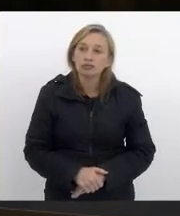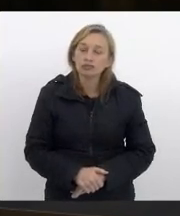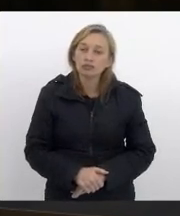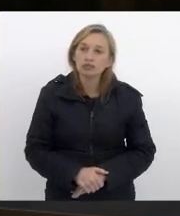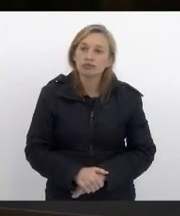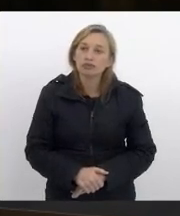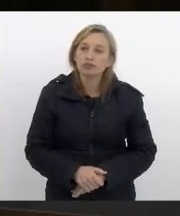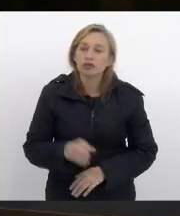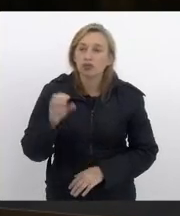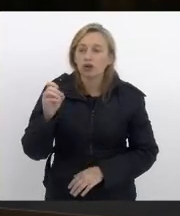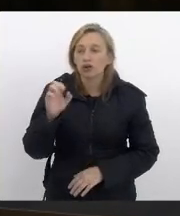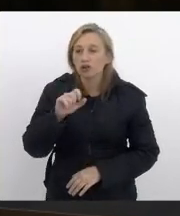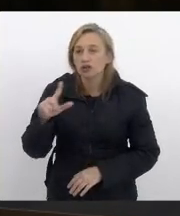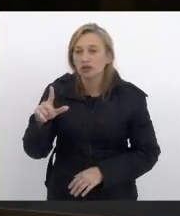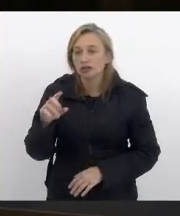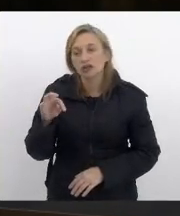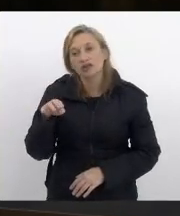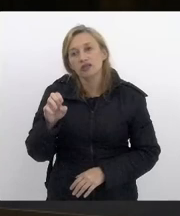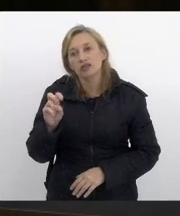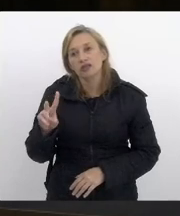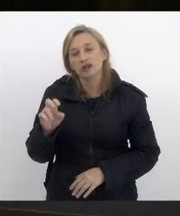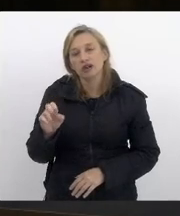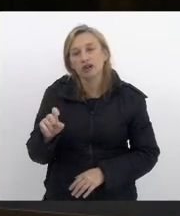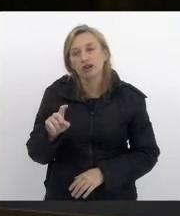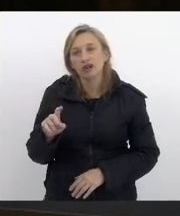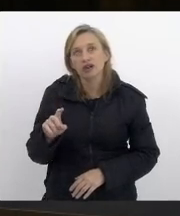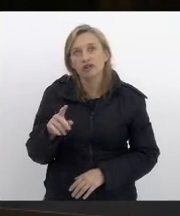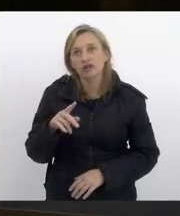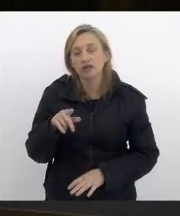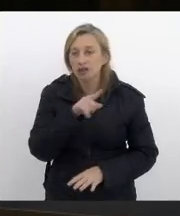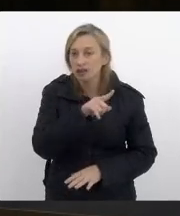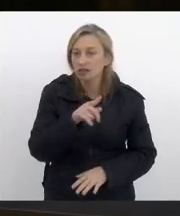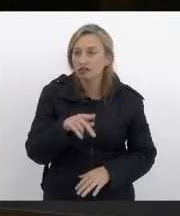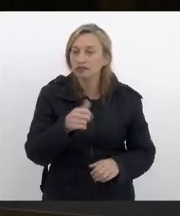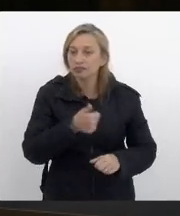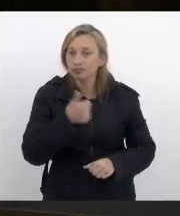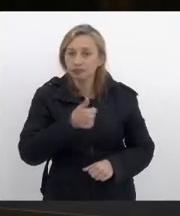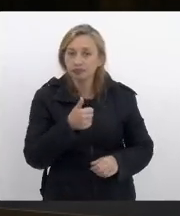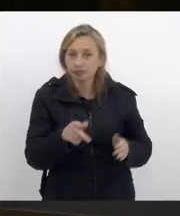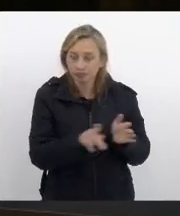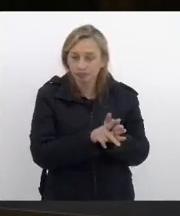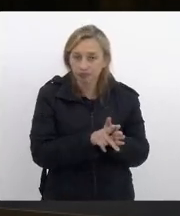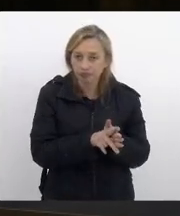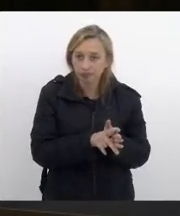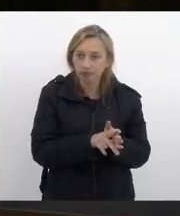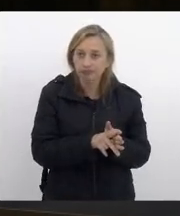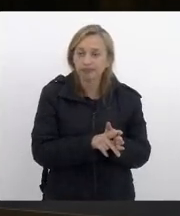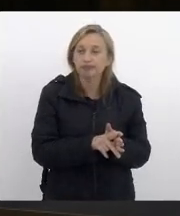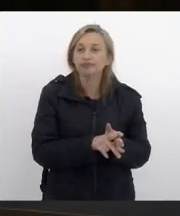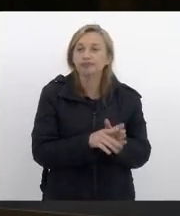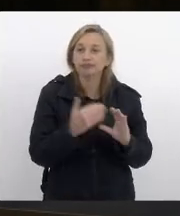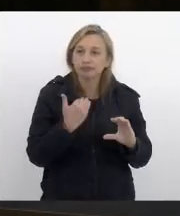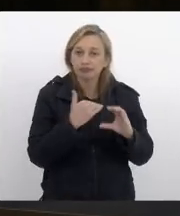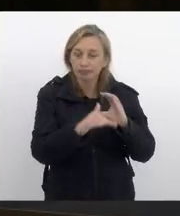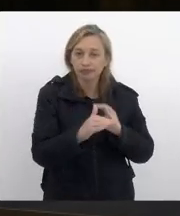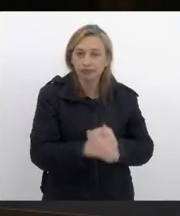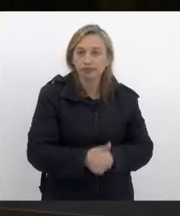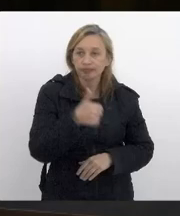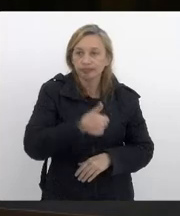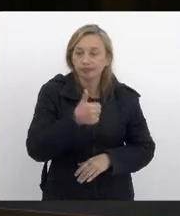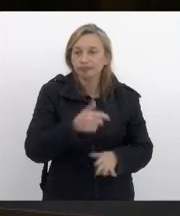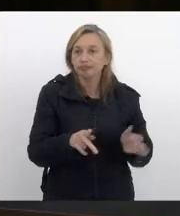o Coronel Salvé falou aqui sobre... Eles fizeram o primeiro projeto, encaminharam o primeiro